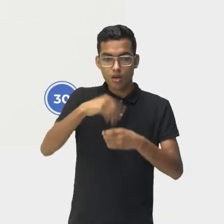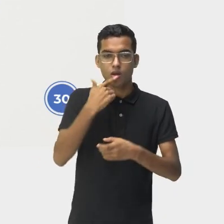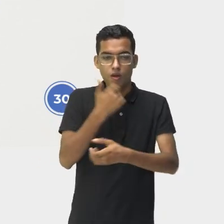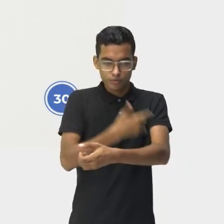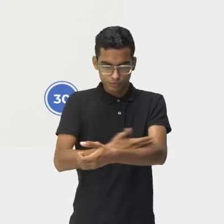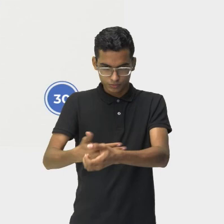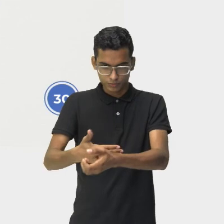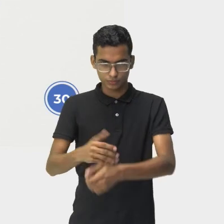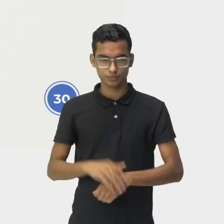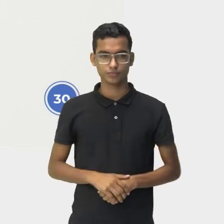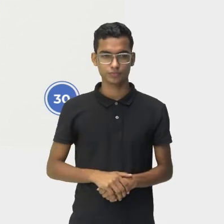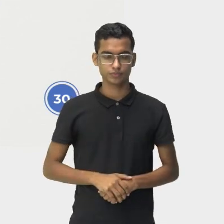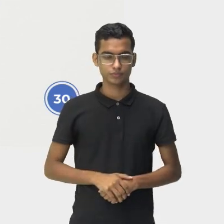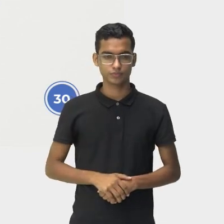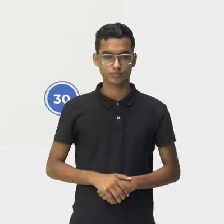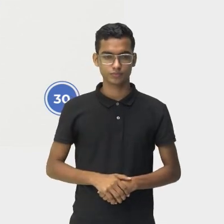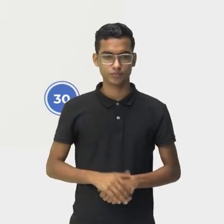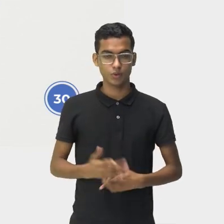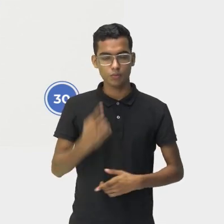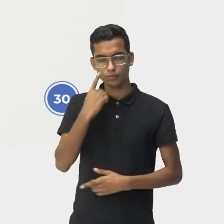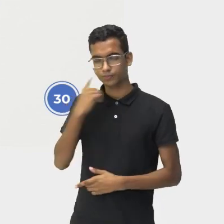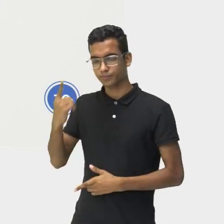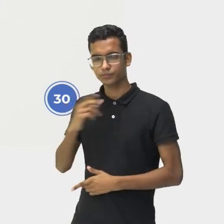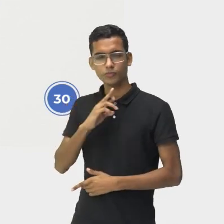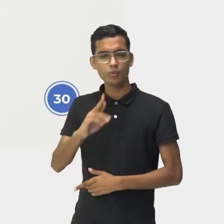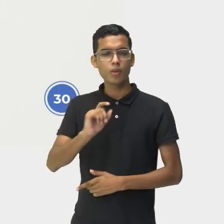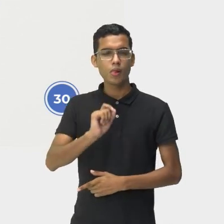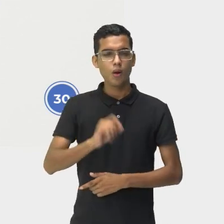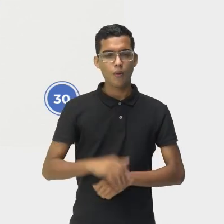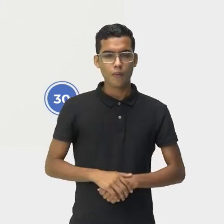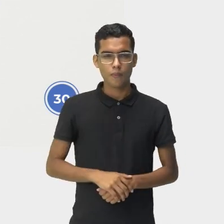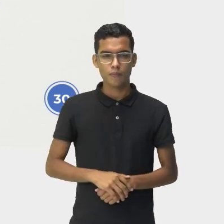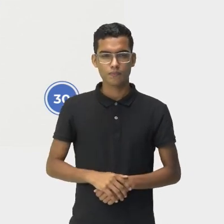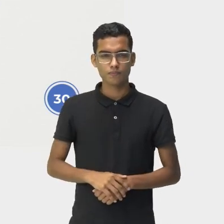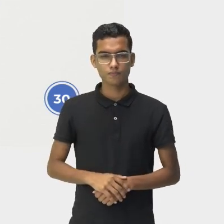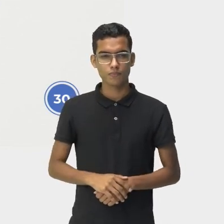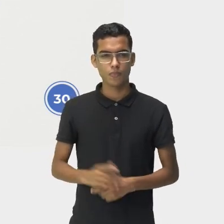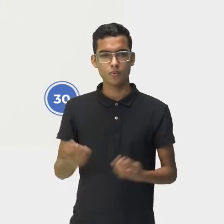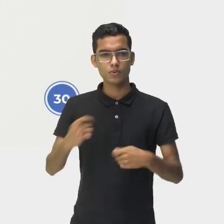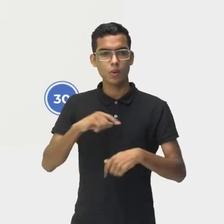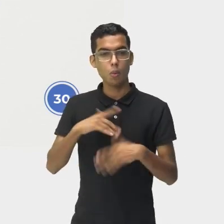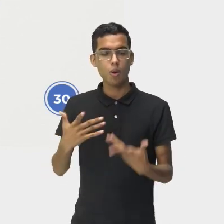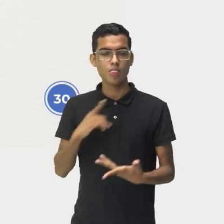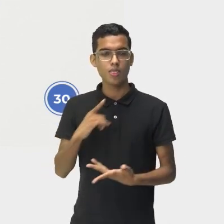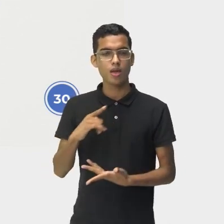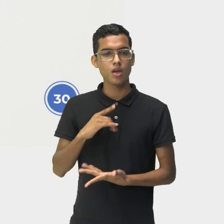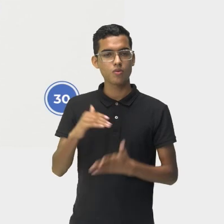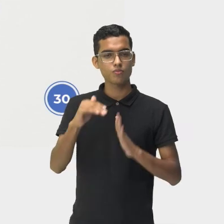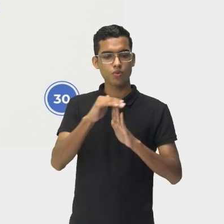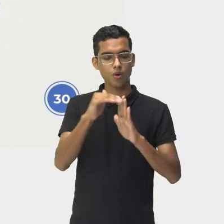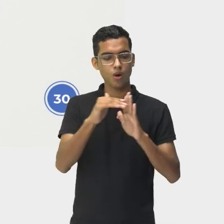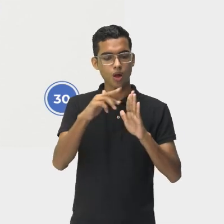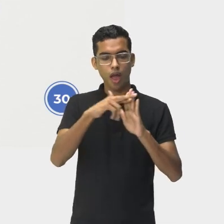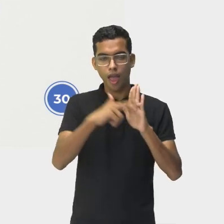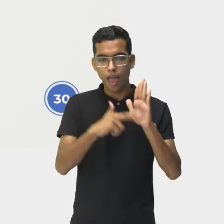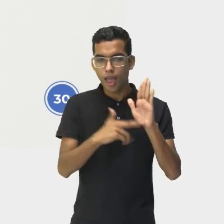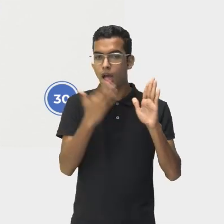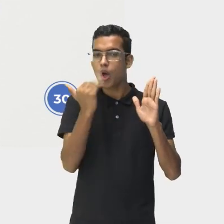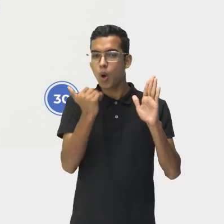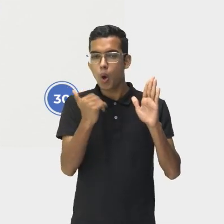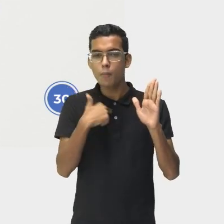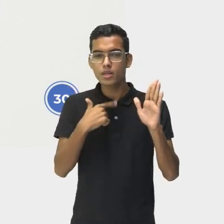eu coloquei para vocês que a dislipidemia é causada quando se ingere uma dieta rica em colesterol e